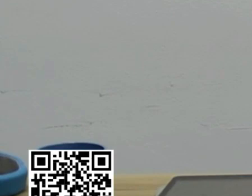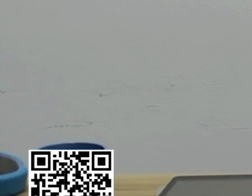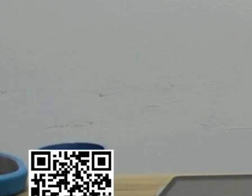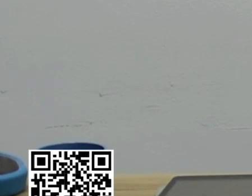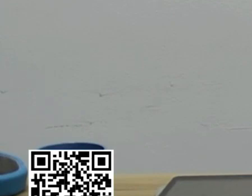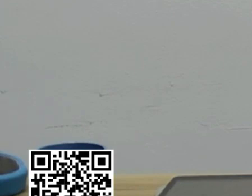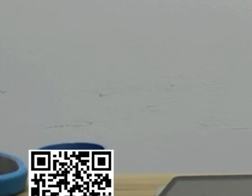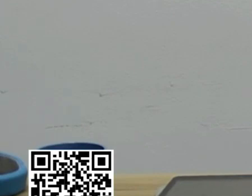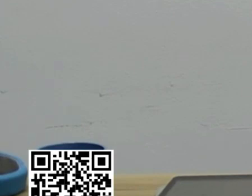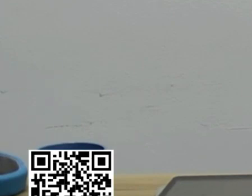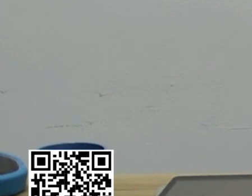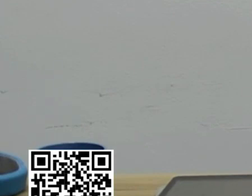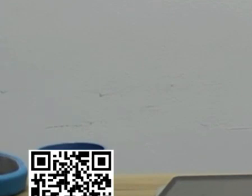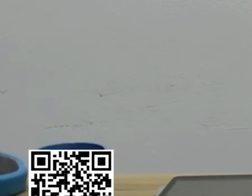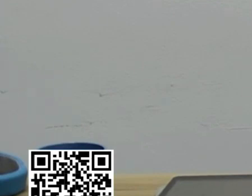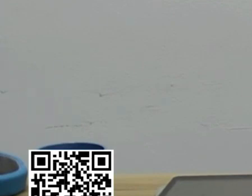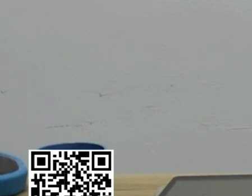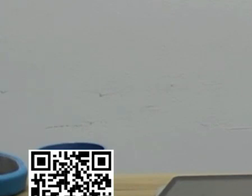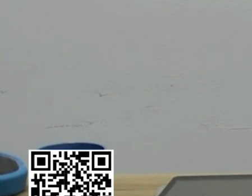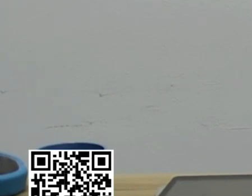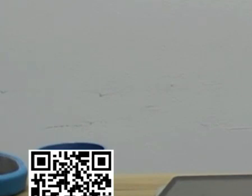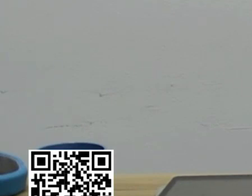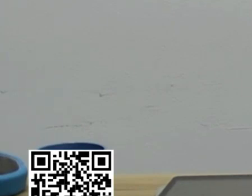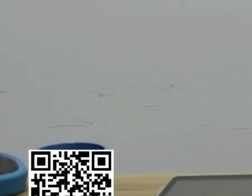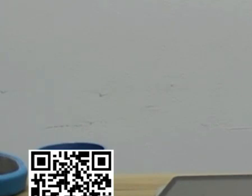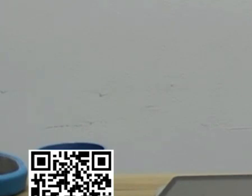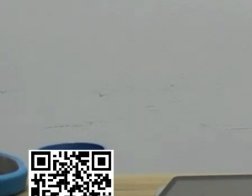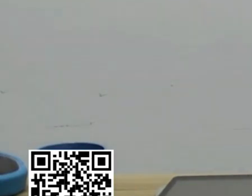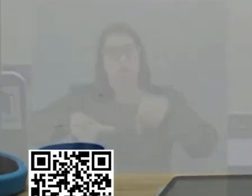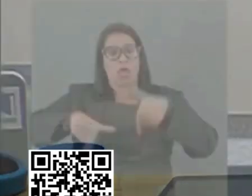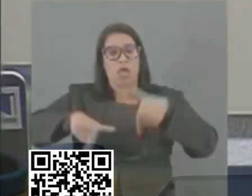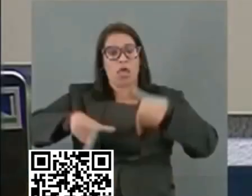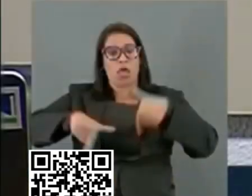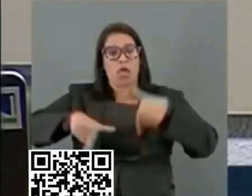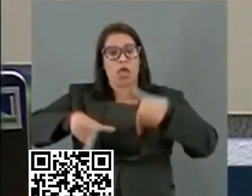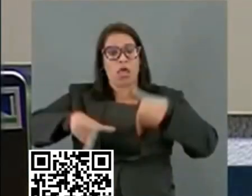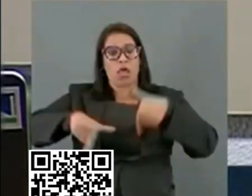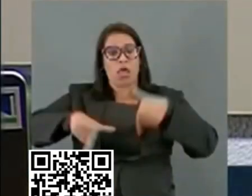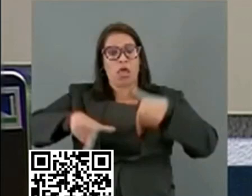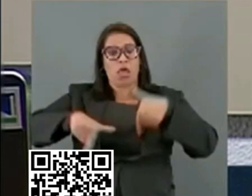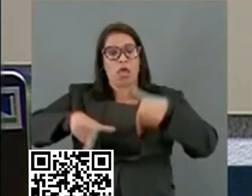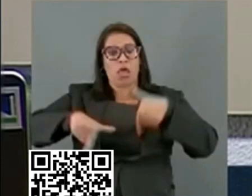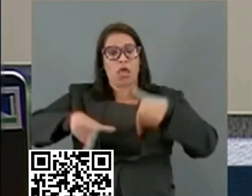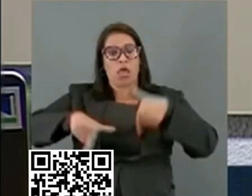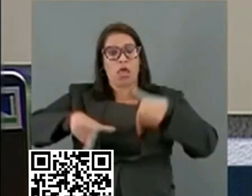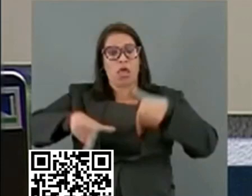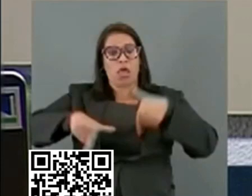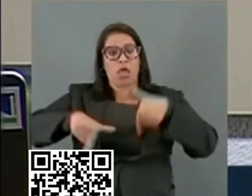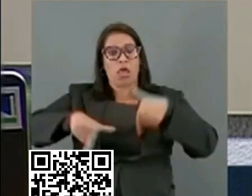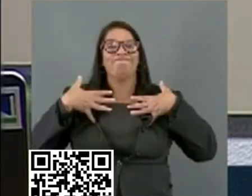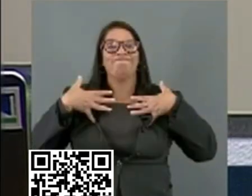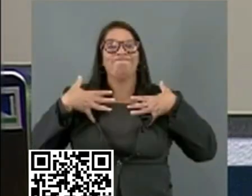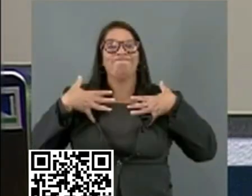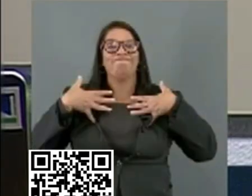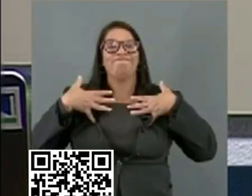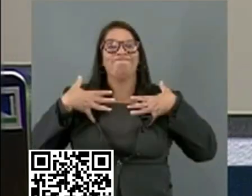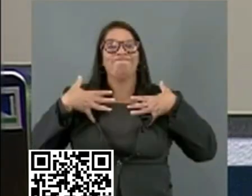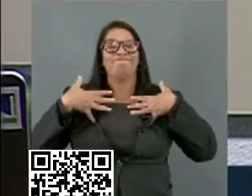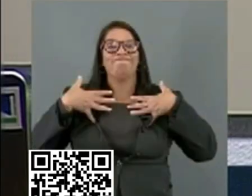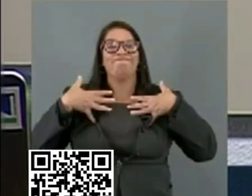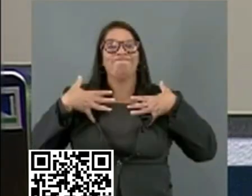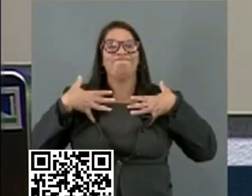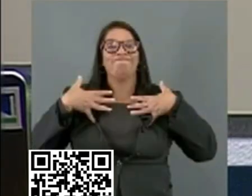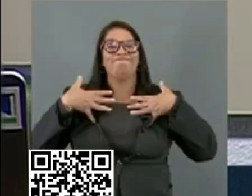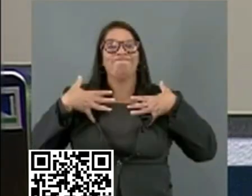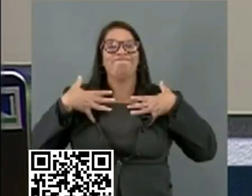Vamos ouvir o que ele disse no início da sessão. Sinto-me honrado e grato por estar